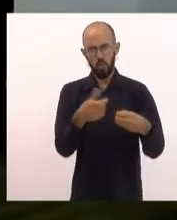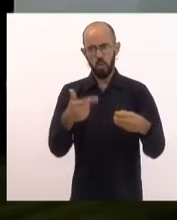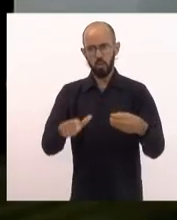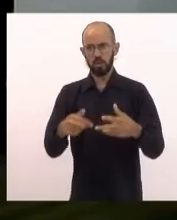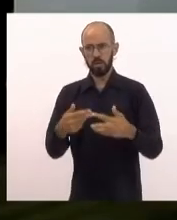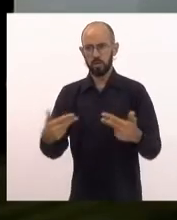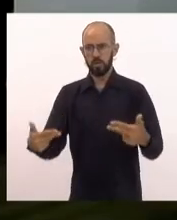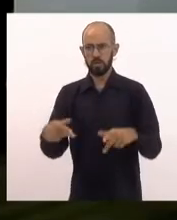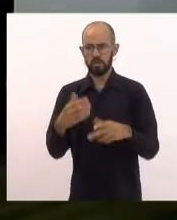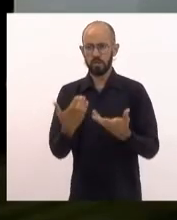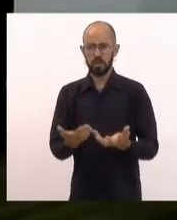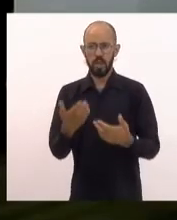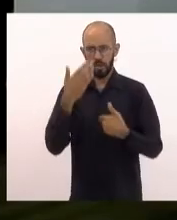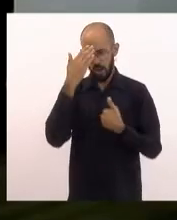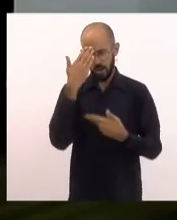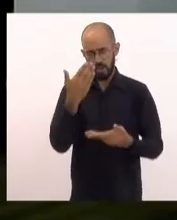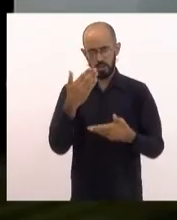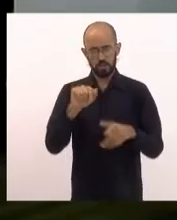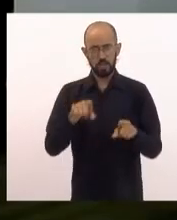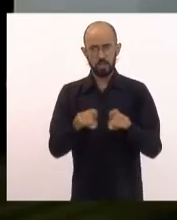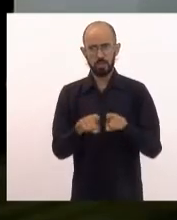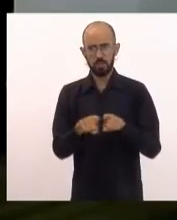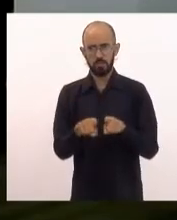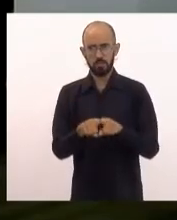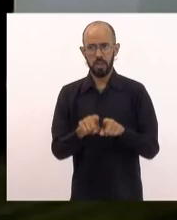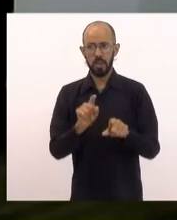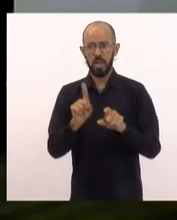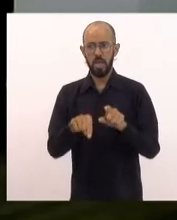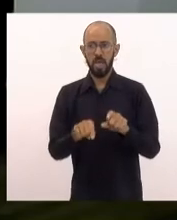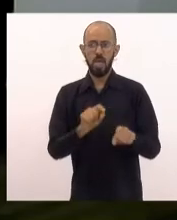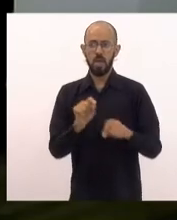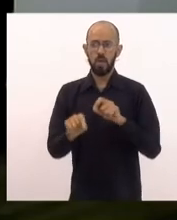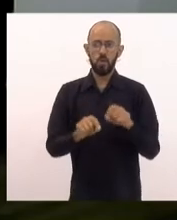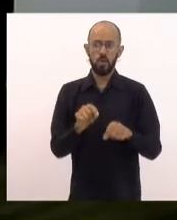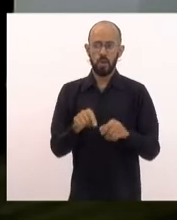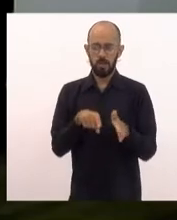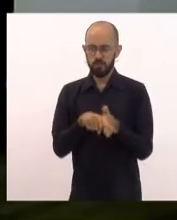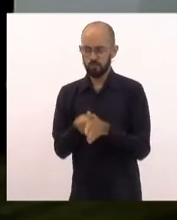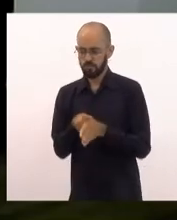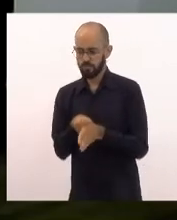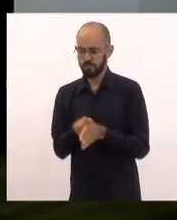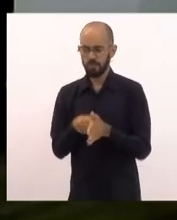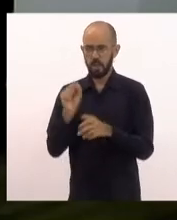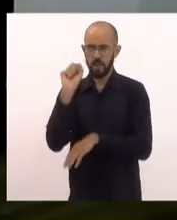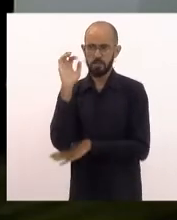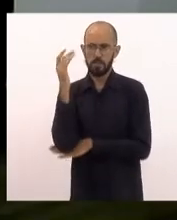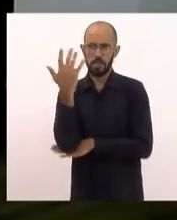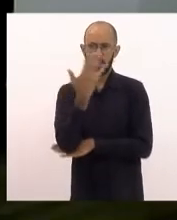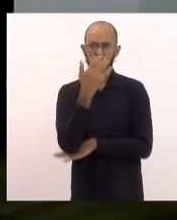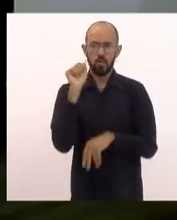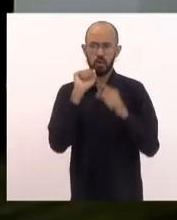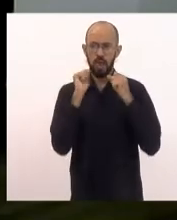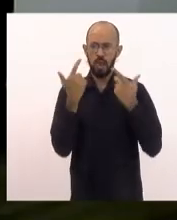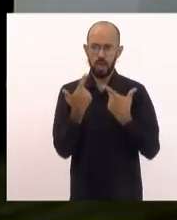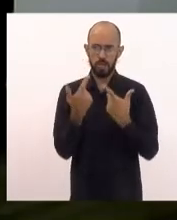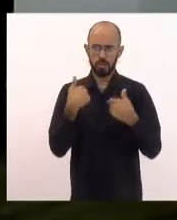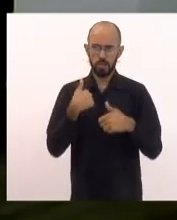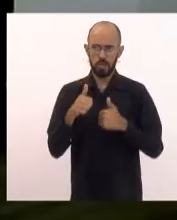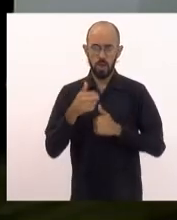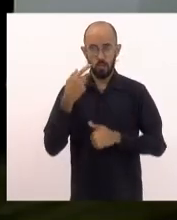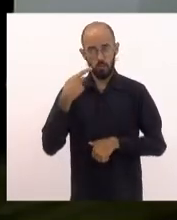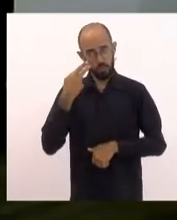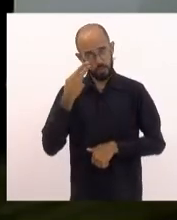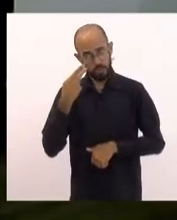quero aqui agradecer a Comissão de Fiscalização Ambiental da Alerj, onde eu pude acompanhar e fazer uma